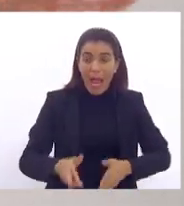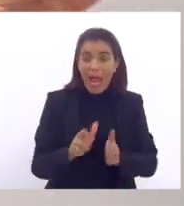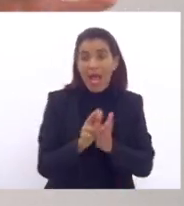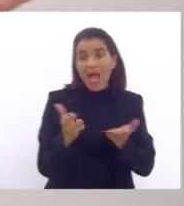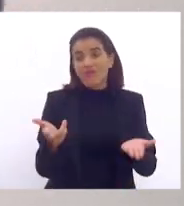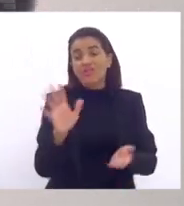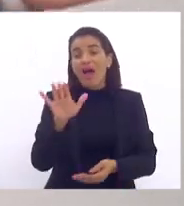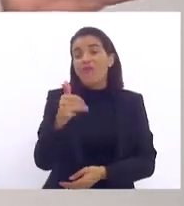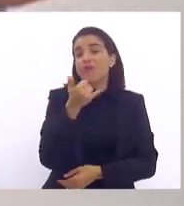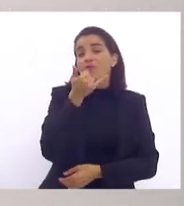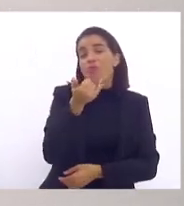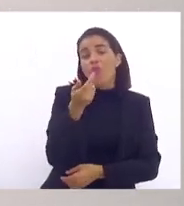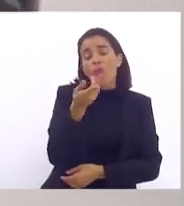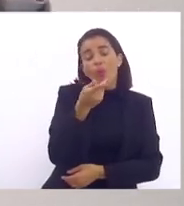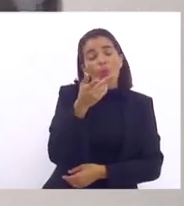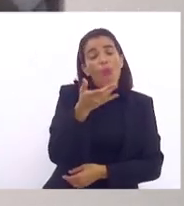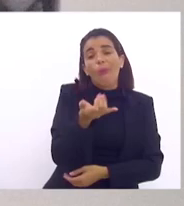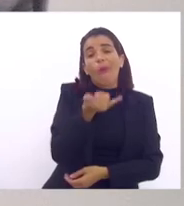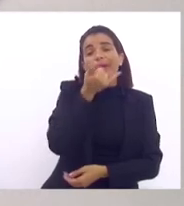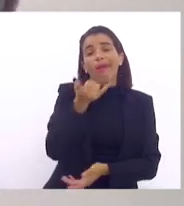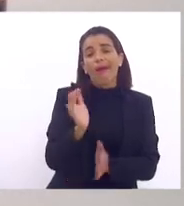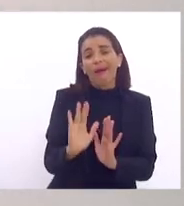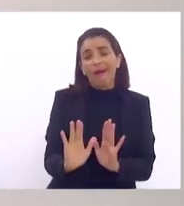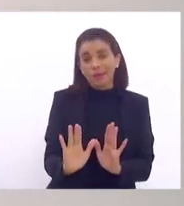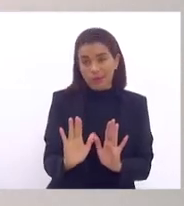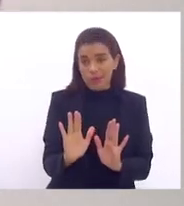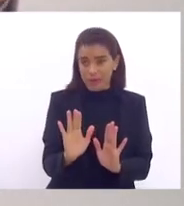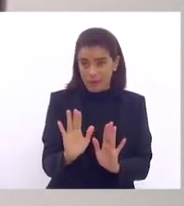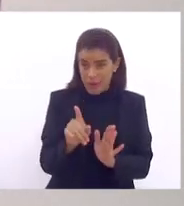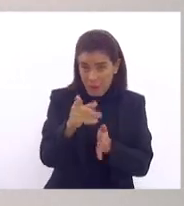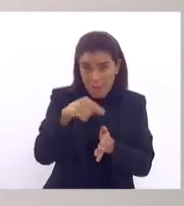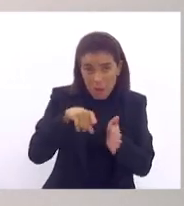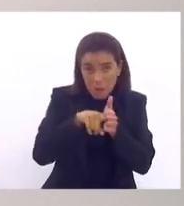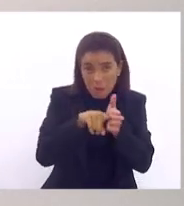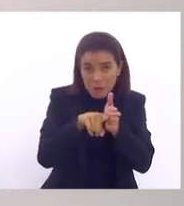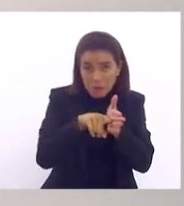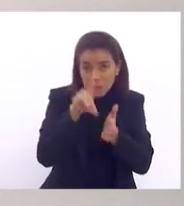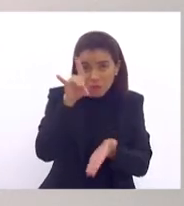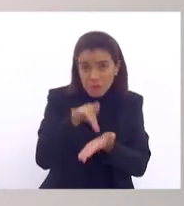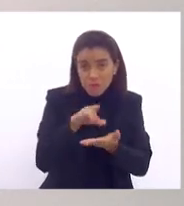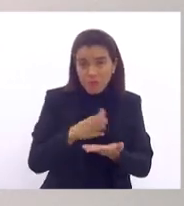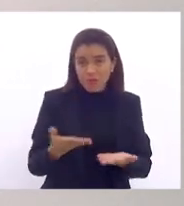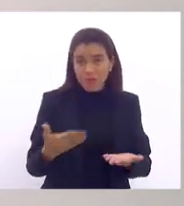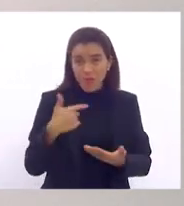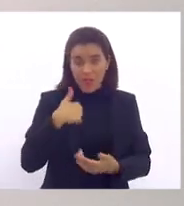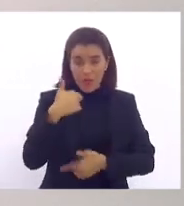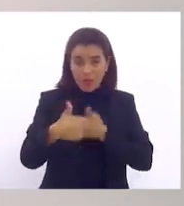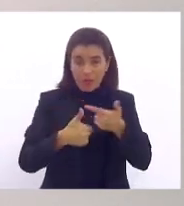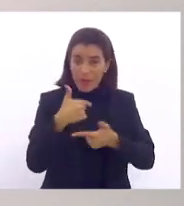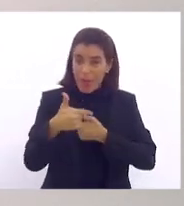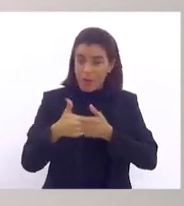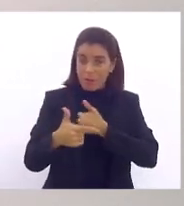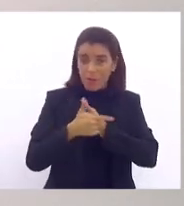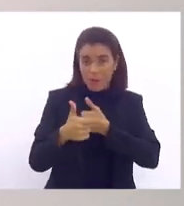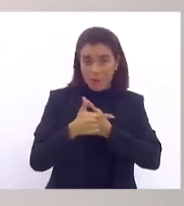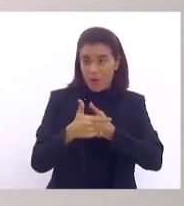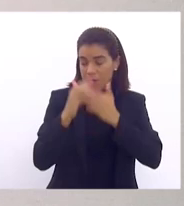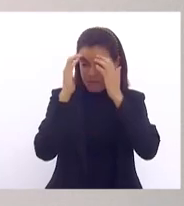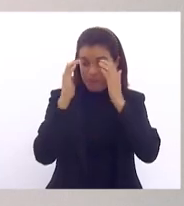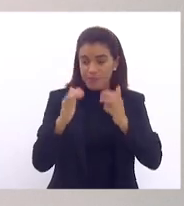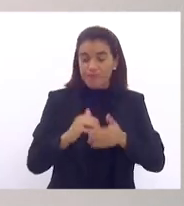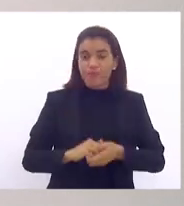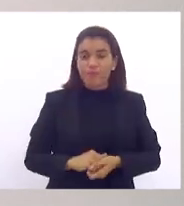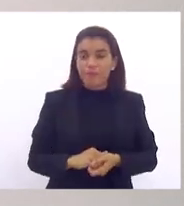ah foi um erro um engano Isso é fato pesquisa é fato eu faço a minha parte todos os